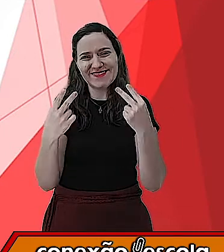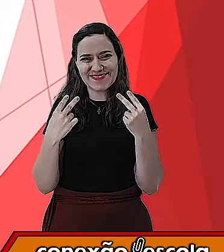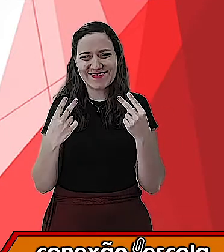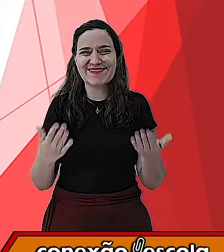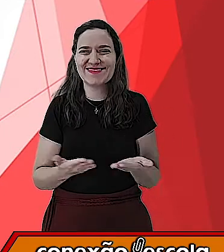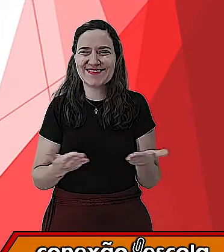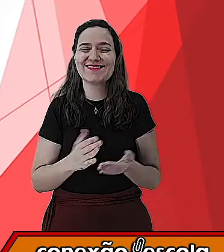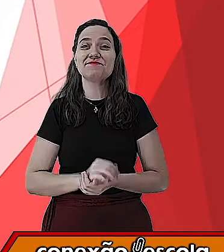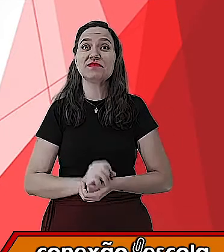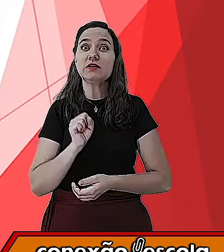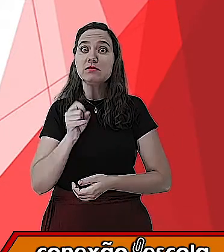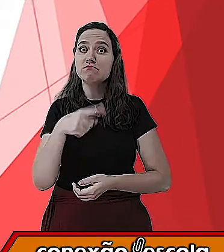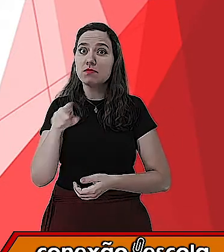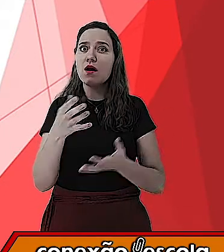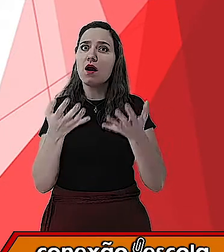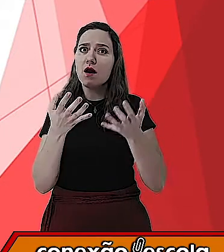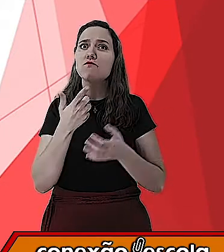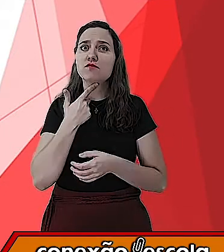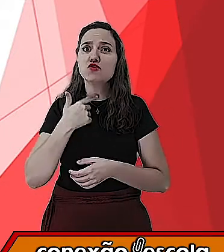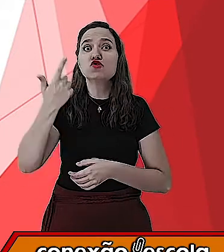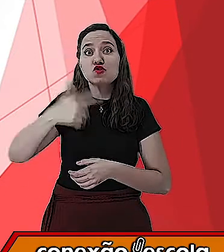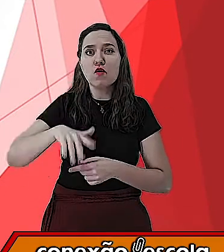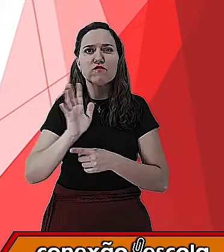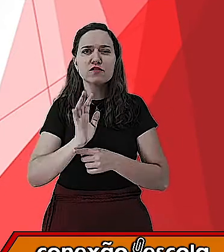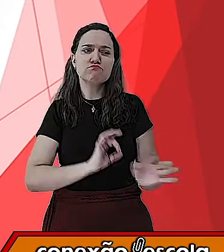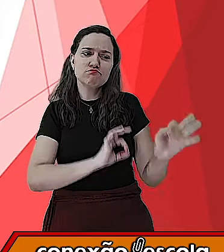comigo. Caso queiram ver novamente essa e